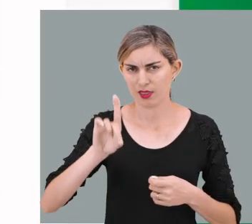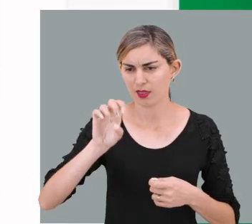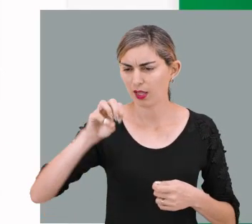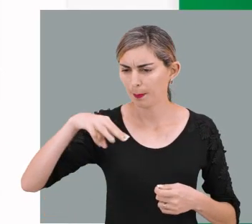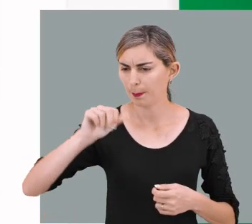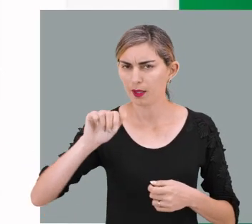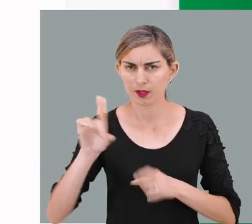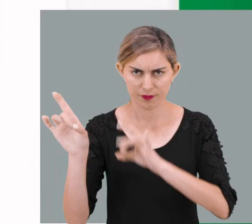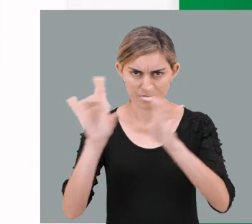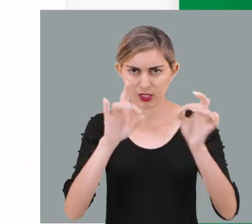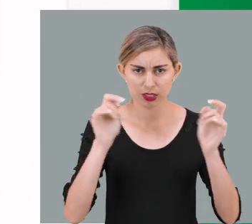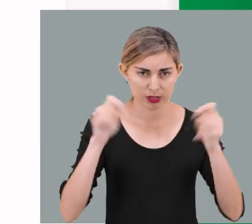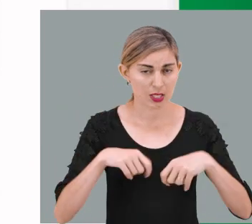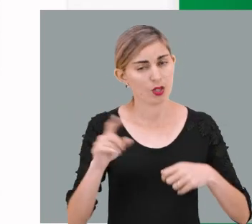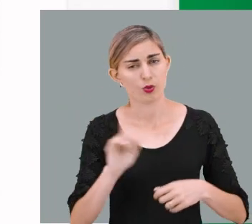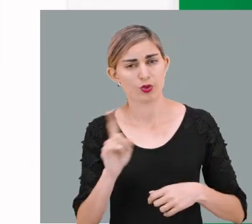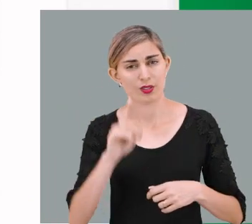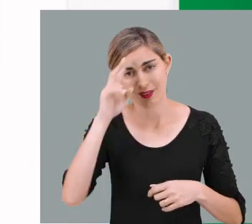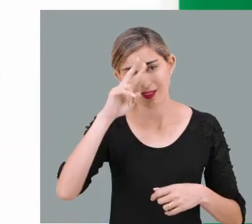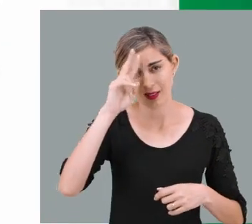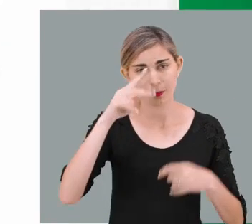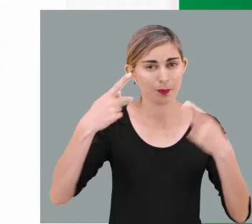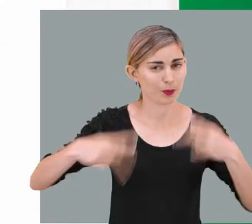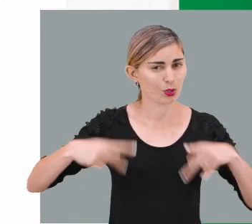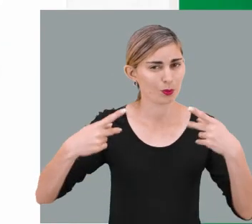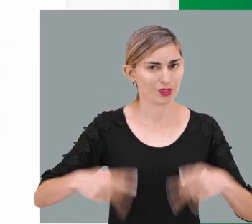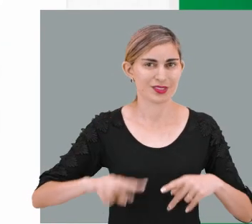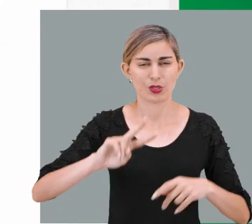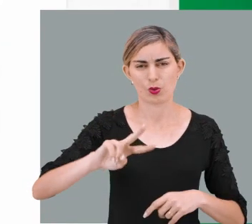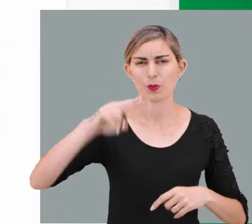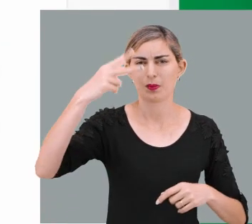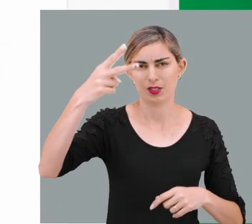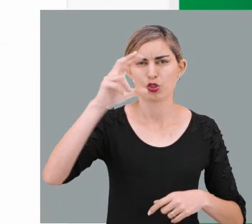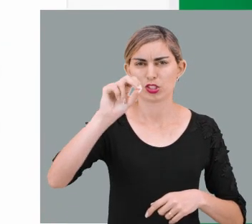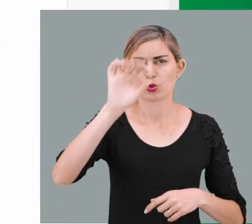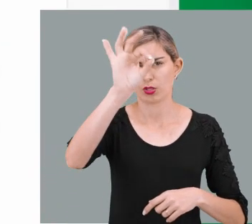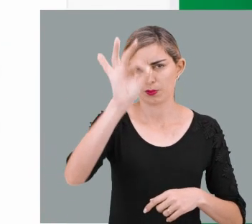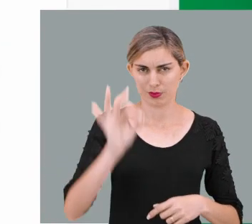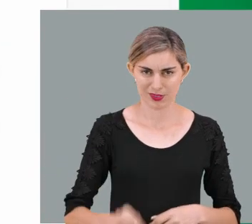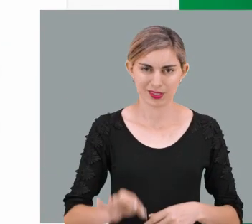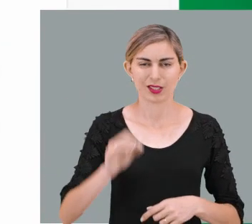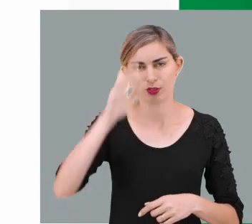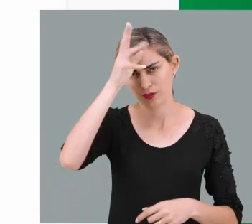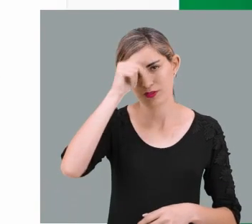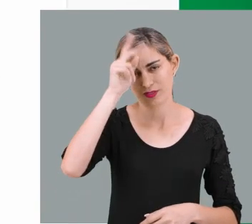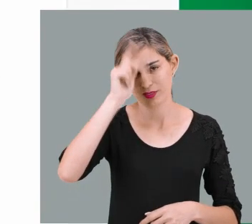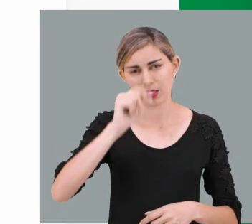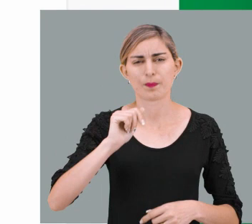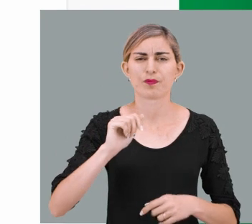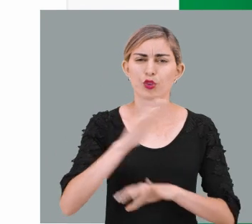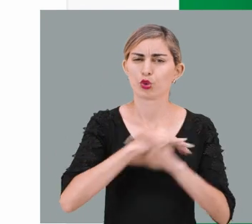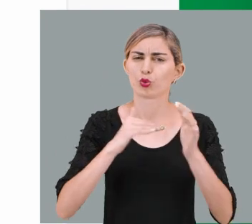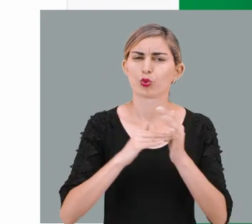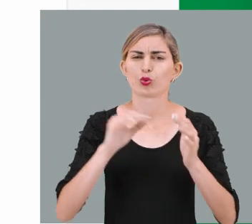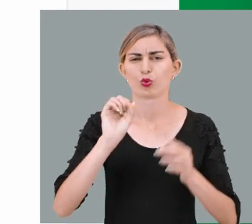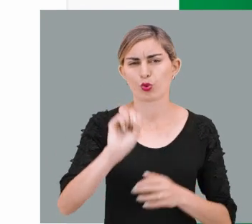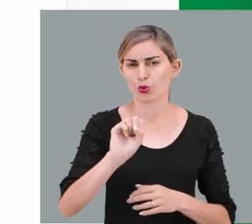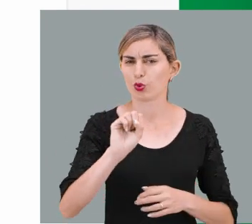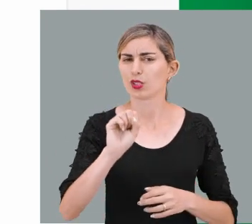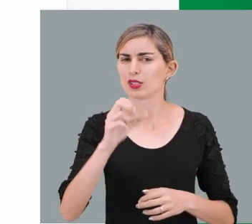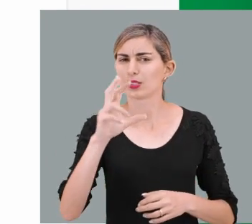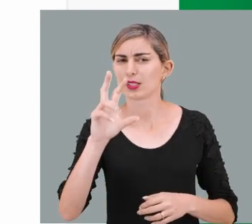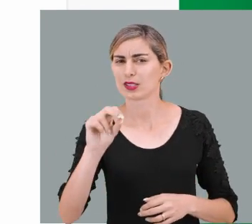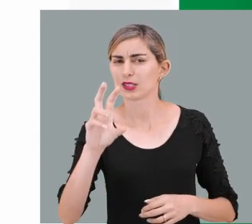gente? Lembrem-se, como houve a promoção e aumentou em 50% a demanda do sanduíche de frango, a demanda total agora